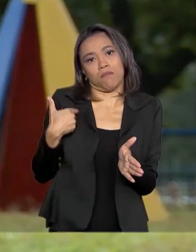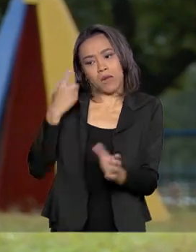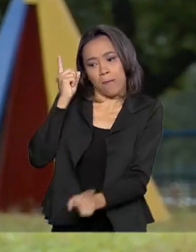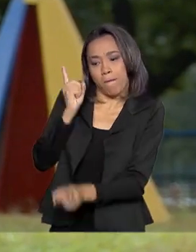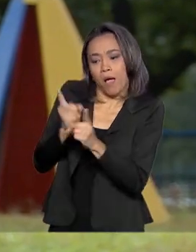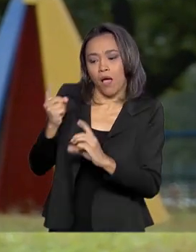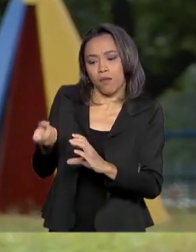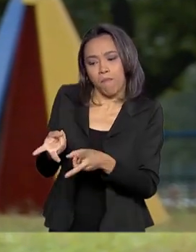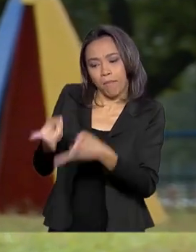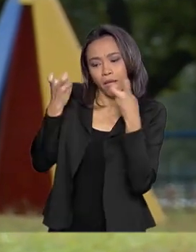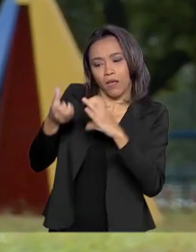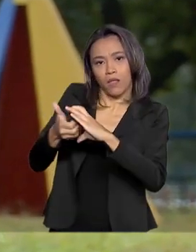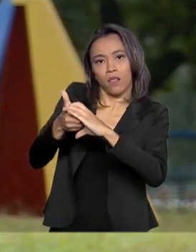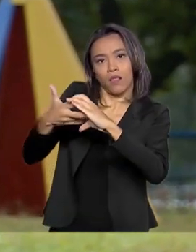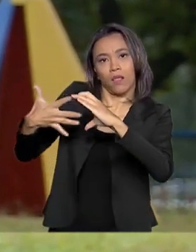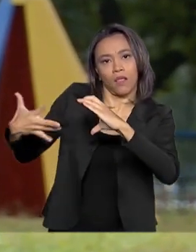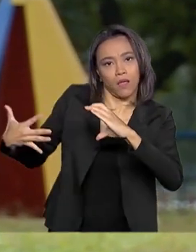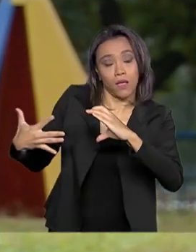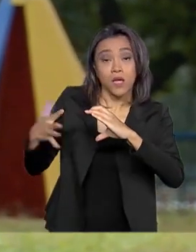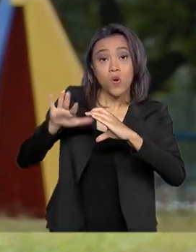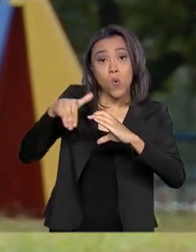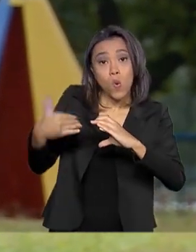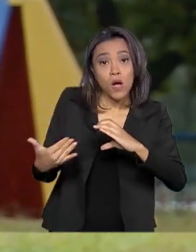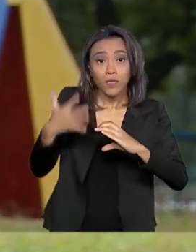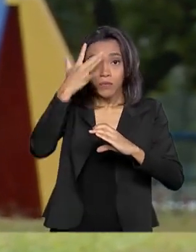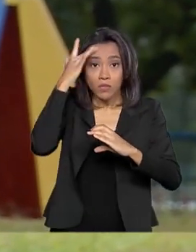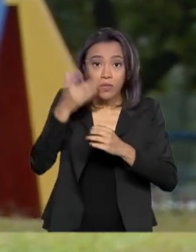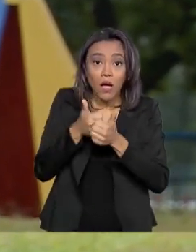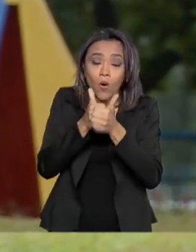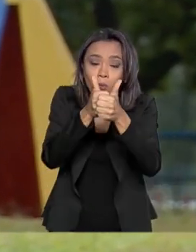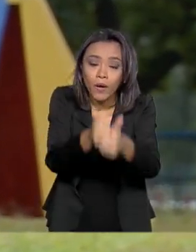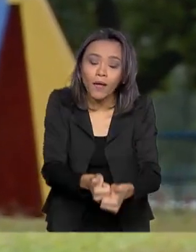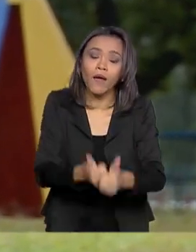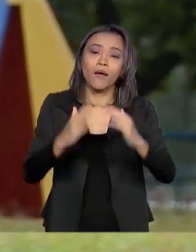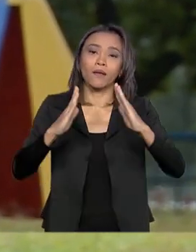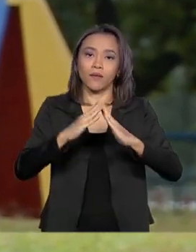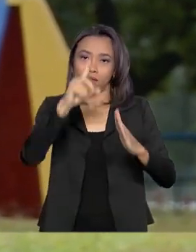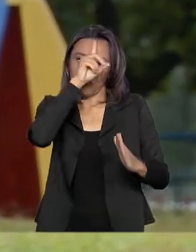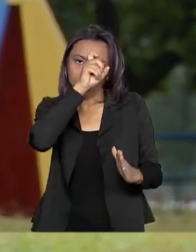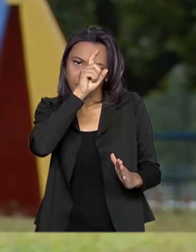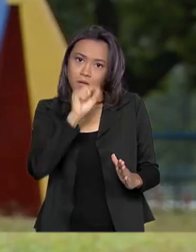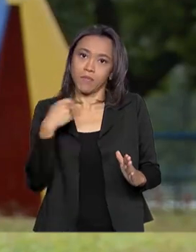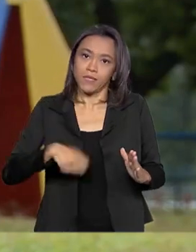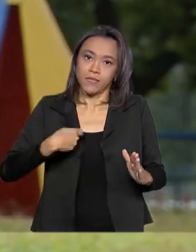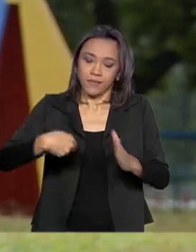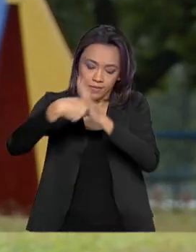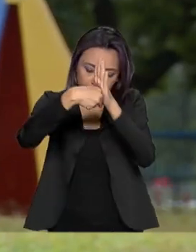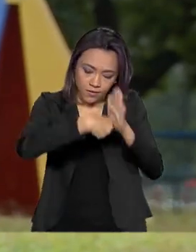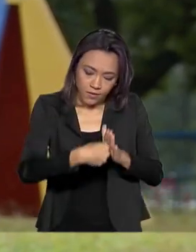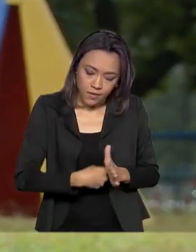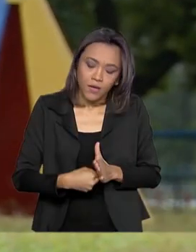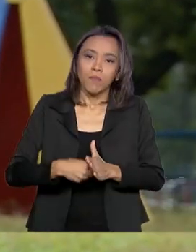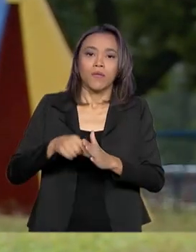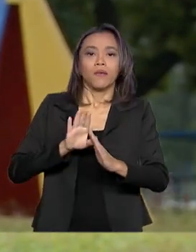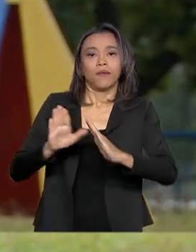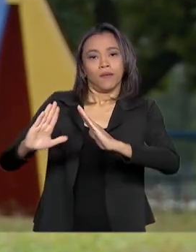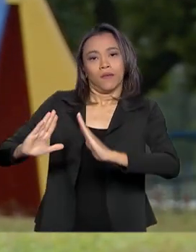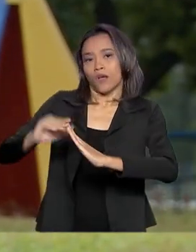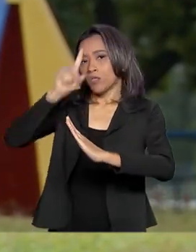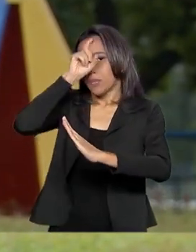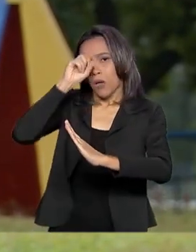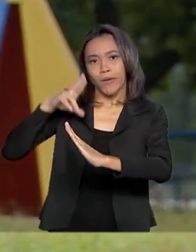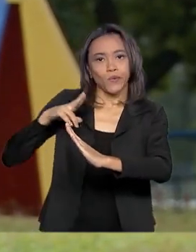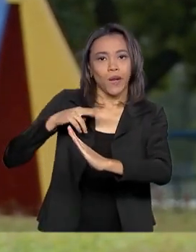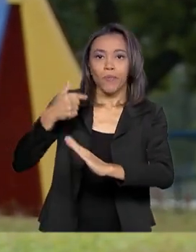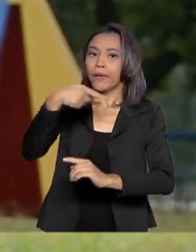paciente que muitas vezes está sendo acompanhado na rede pública de saúde, que pode ter que fazer os exames pela rede particular, porque os exames não estão